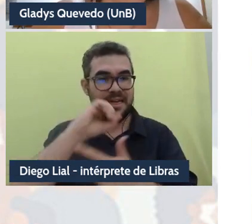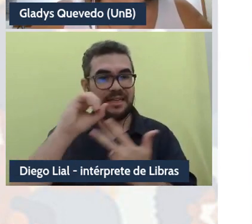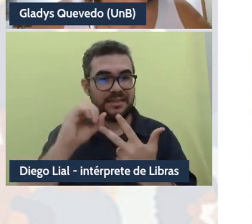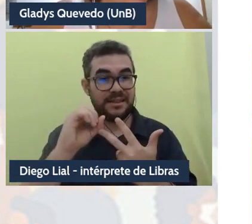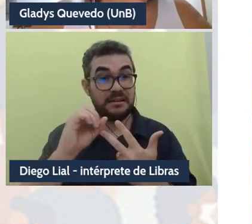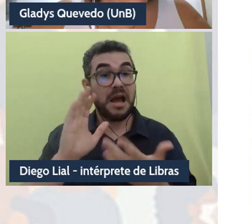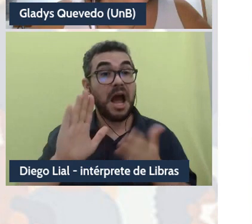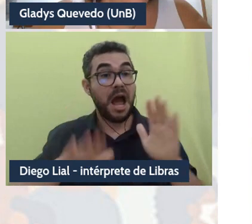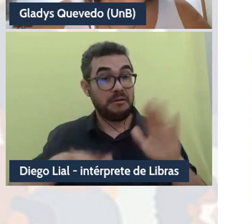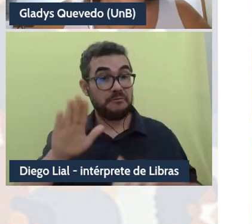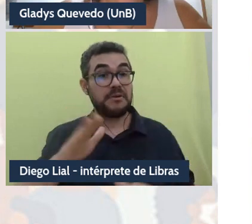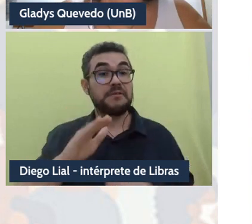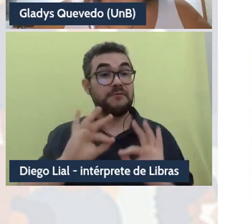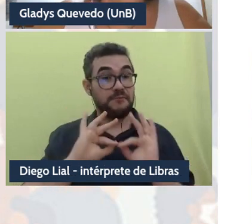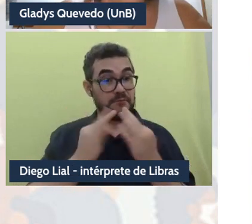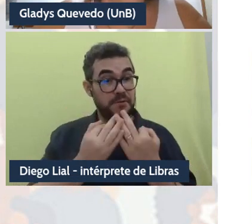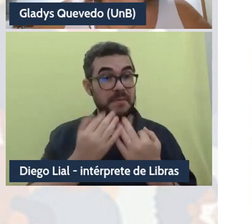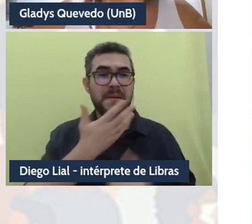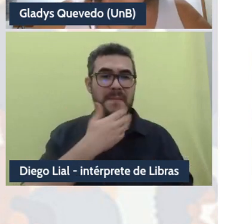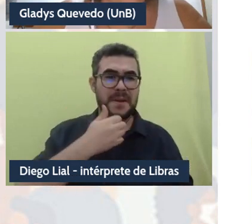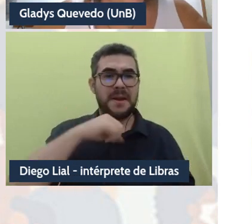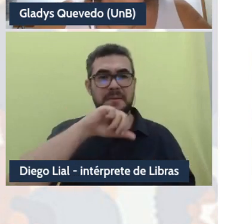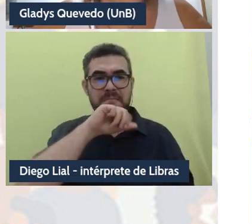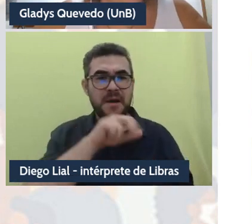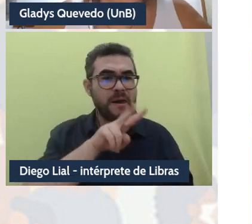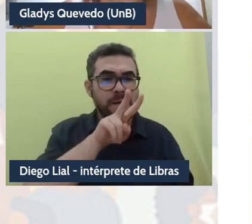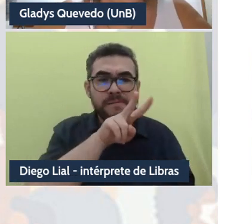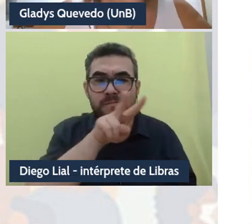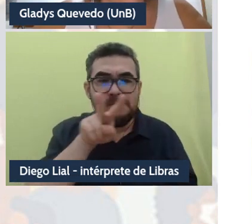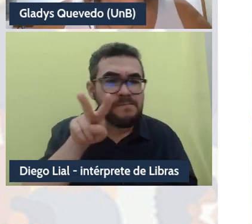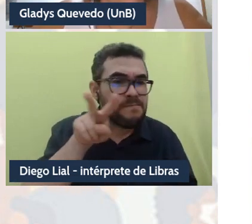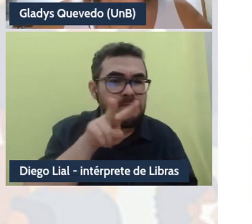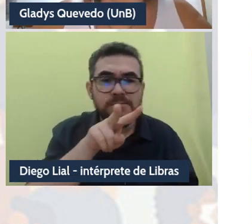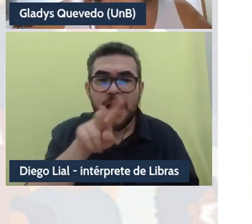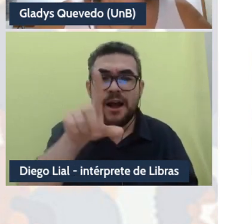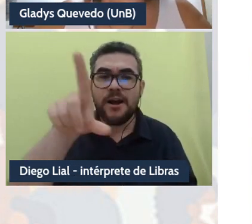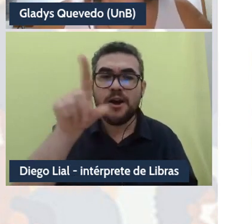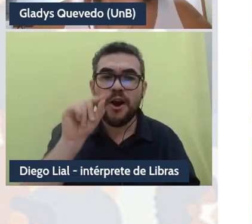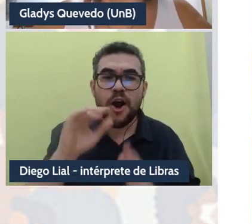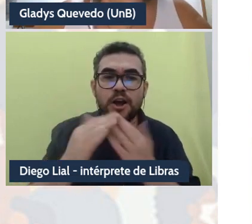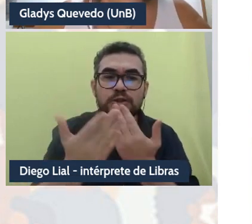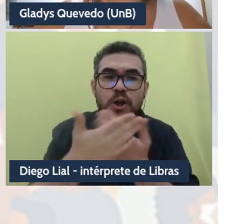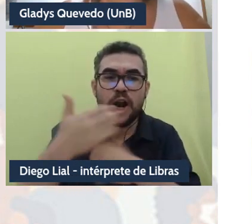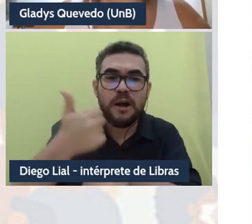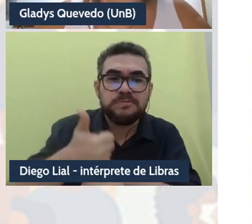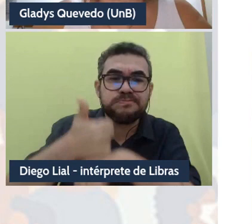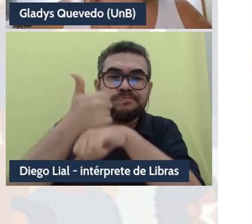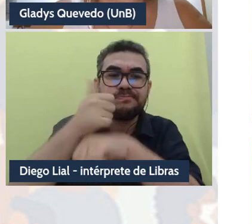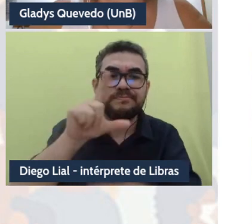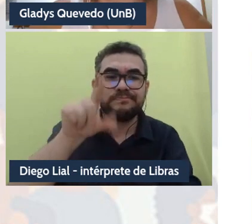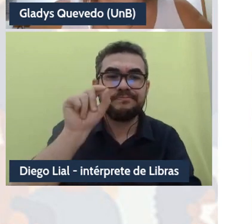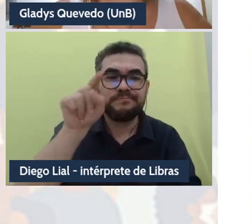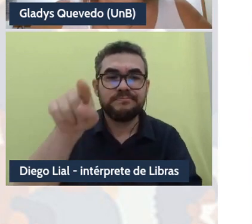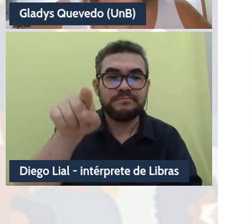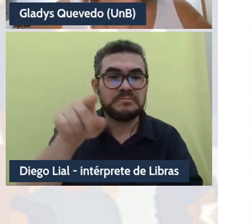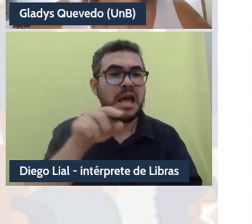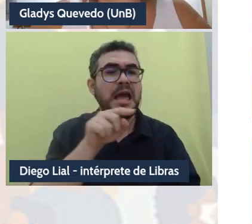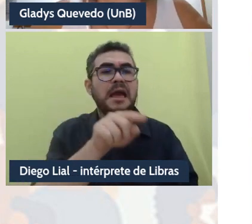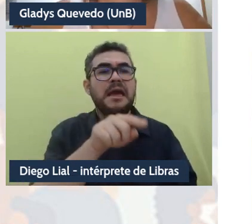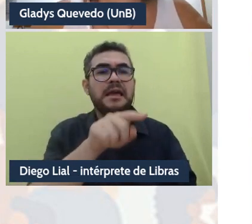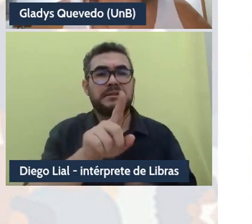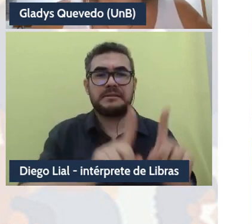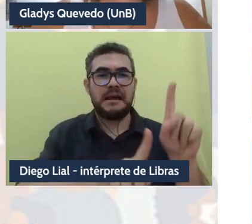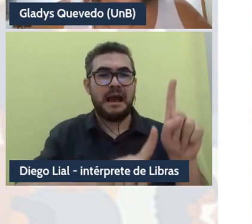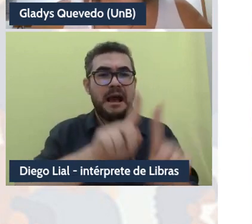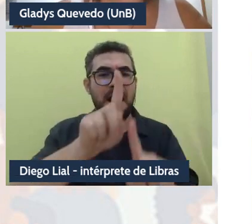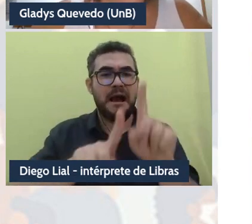que se perguntar, até que ponto isso é positivo? Esse ranking significa o quê? Significa que,